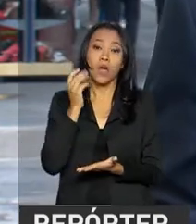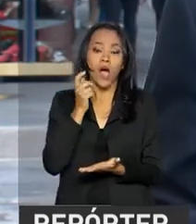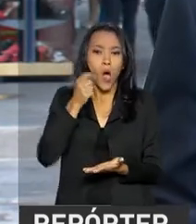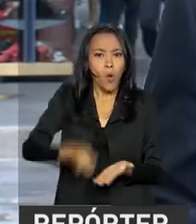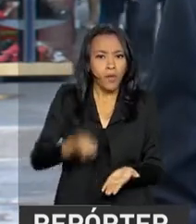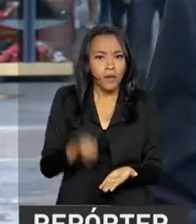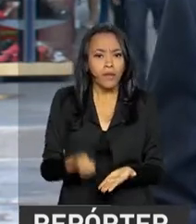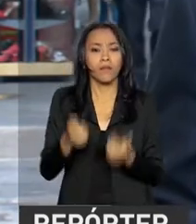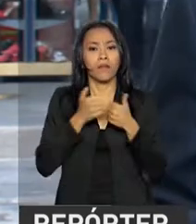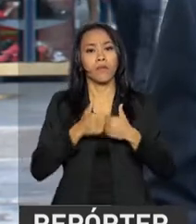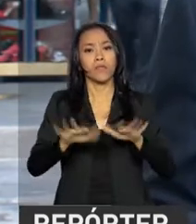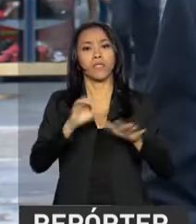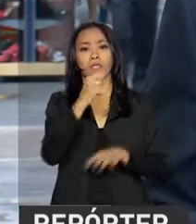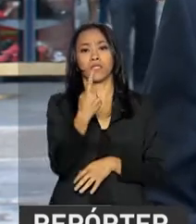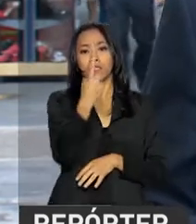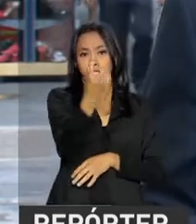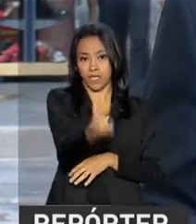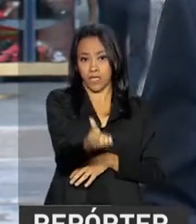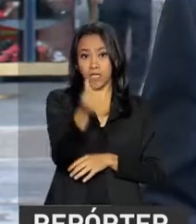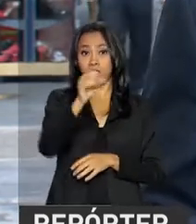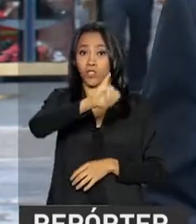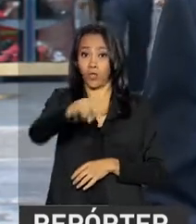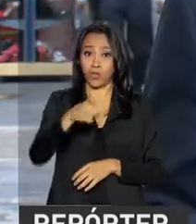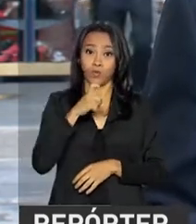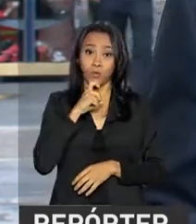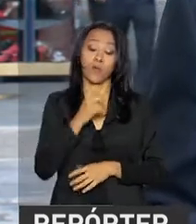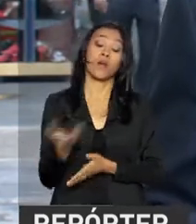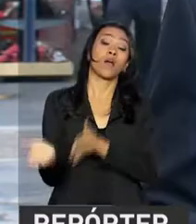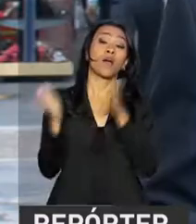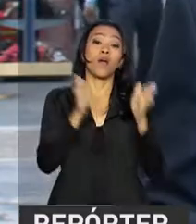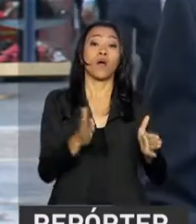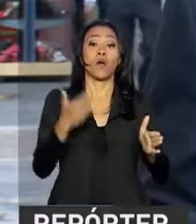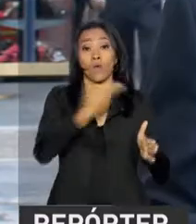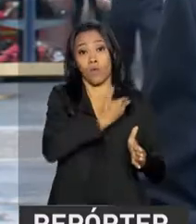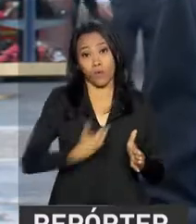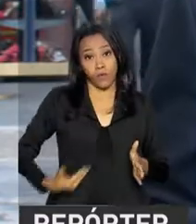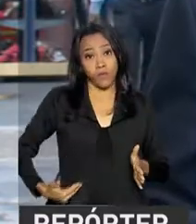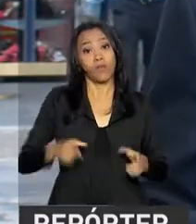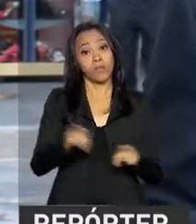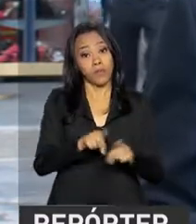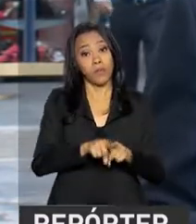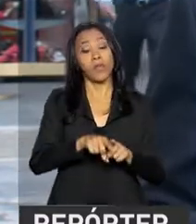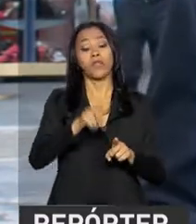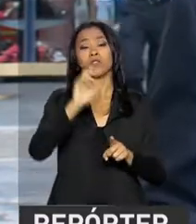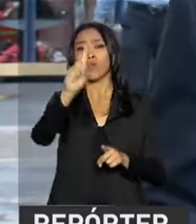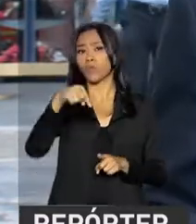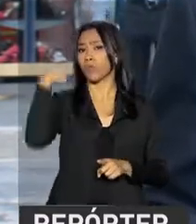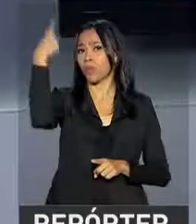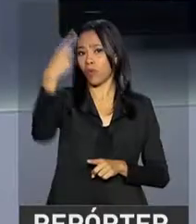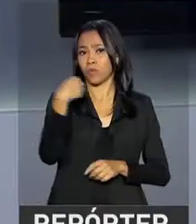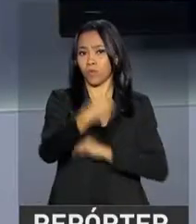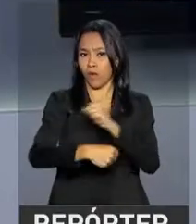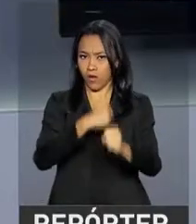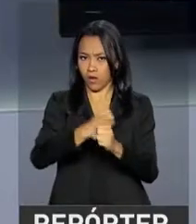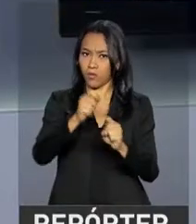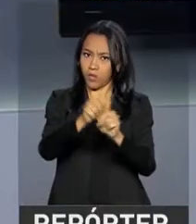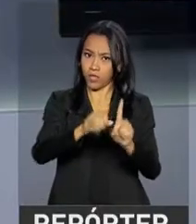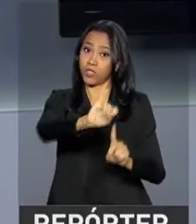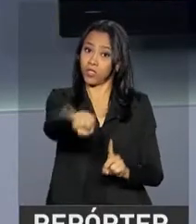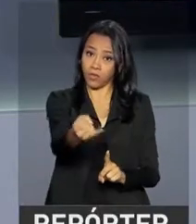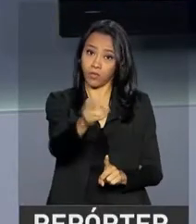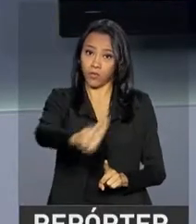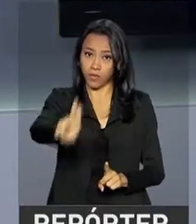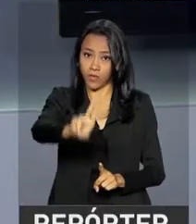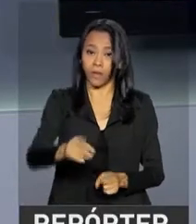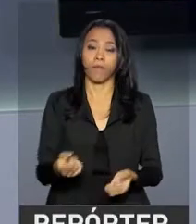do dia 16 de julho o show só com os públicos terão que usar o e social em janeiro do ano que vem para